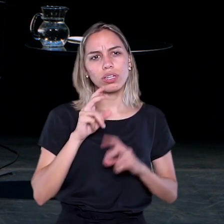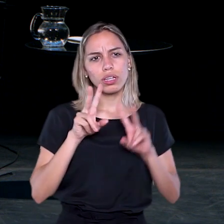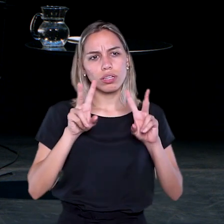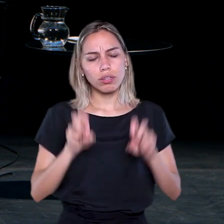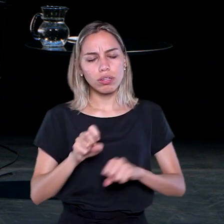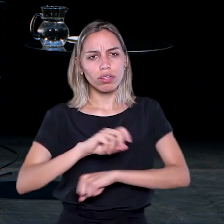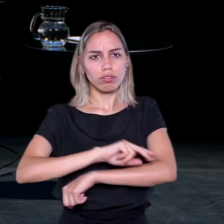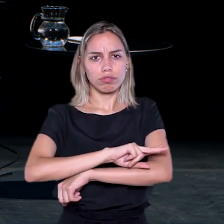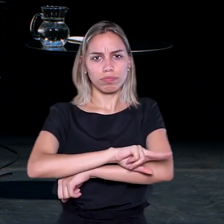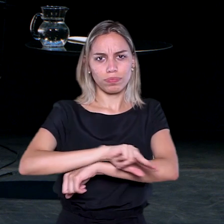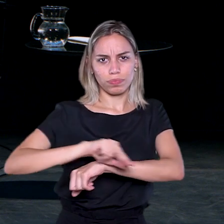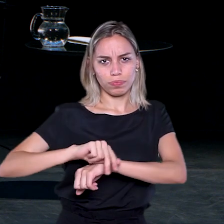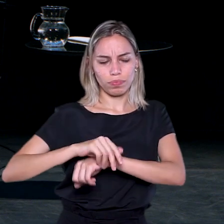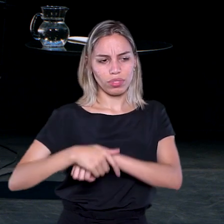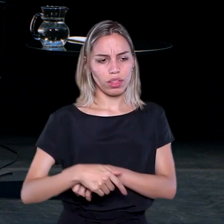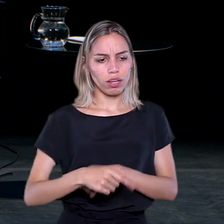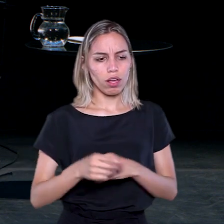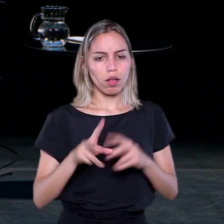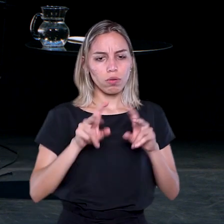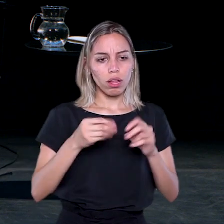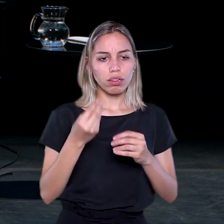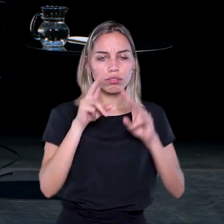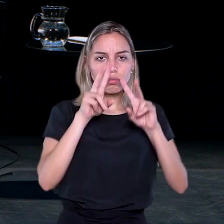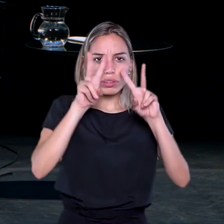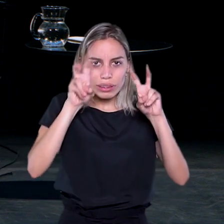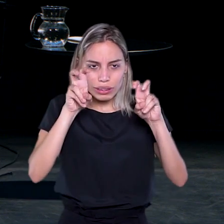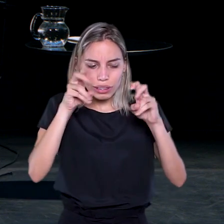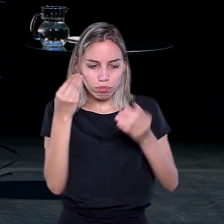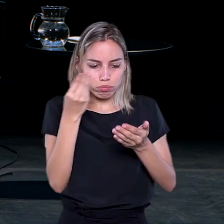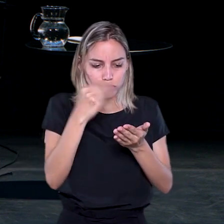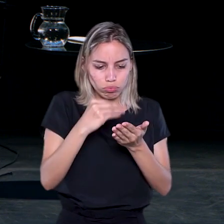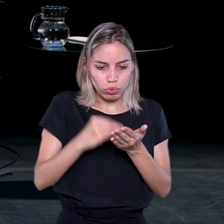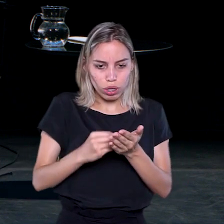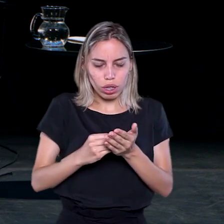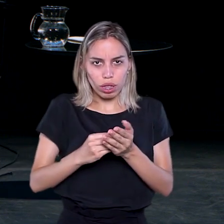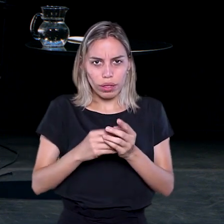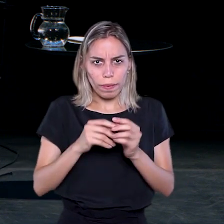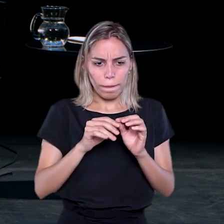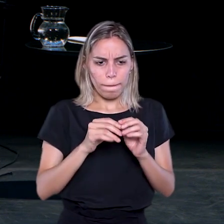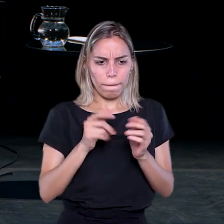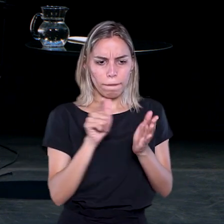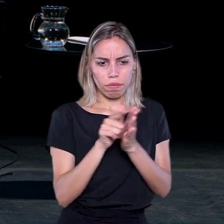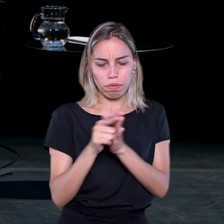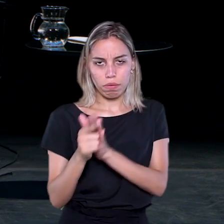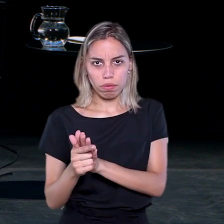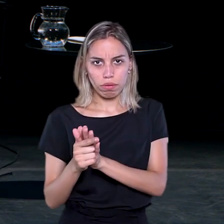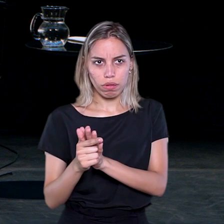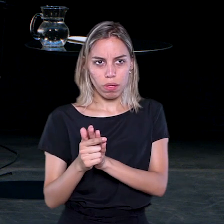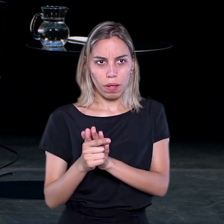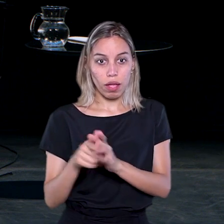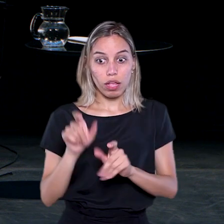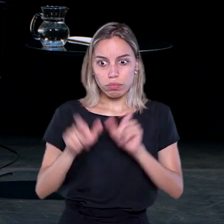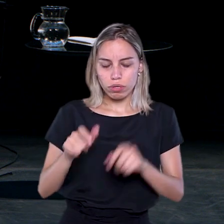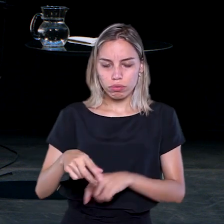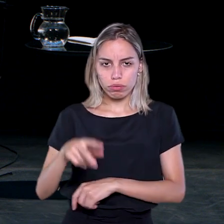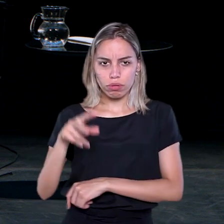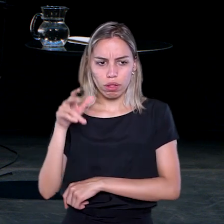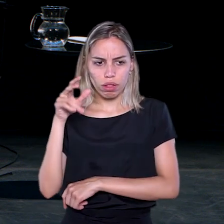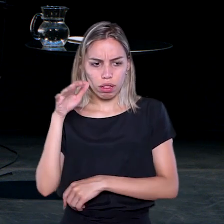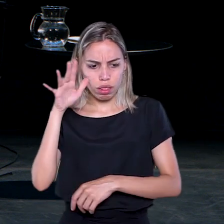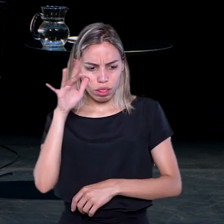grande desafio, colocar em poucas páginas um tema tão denso e tão importante, mas, ao mesmo tempo, com a profundidade necessária para que o público possa